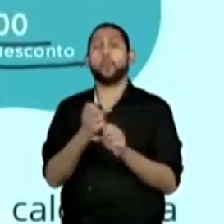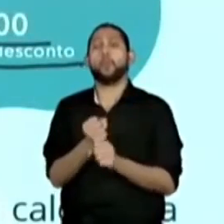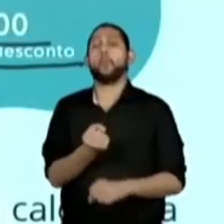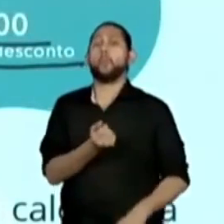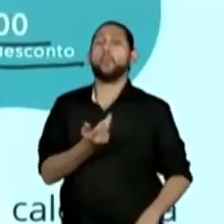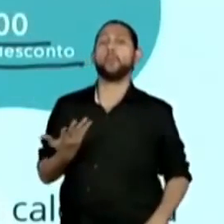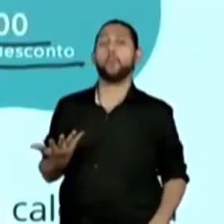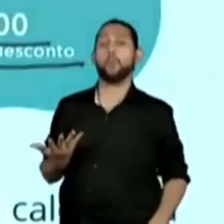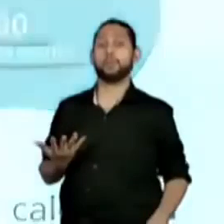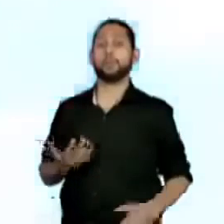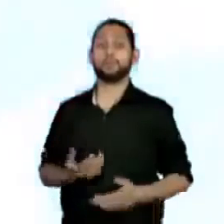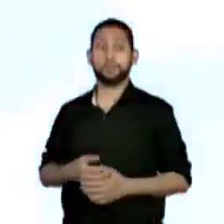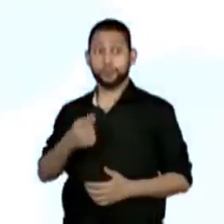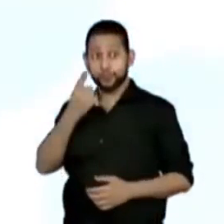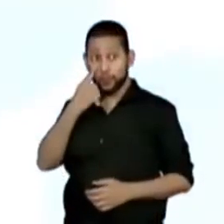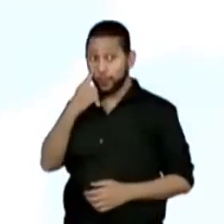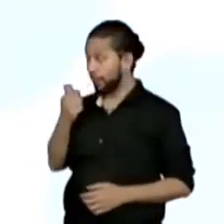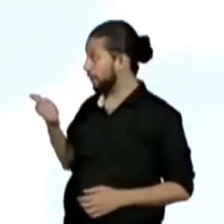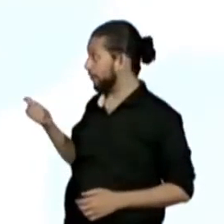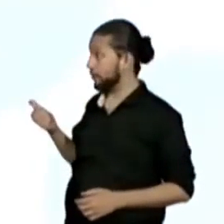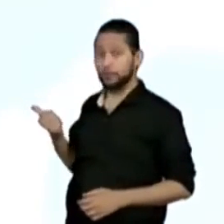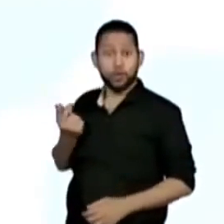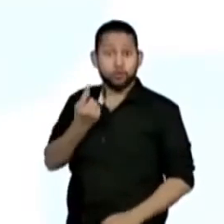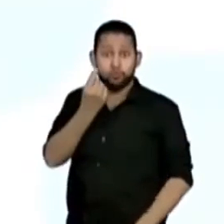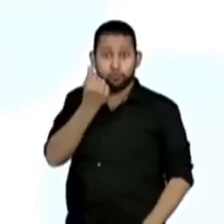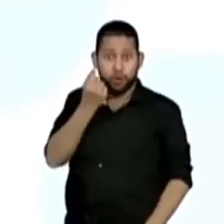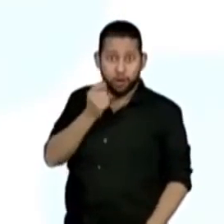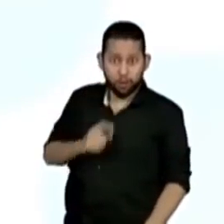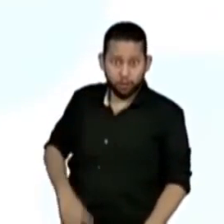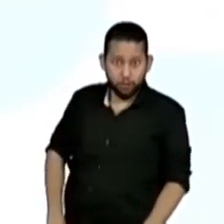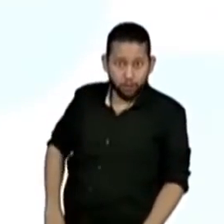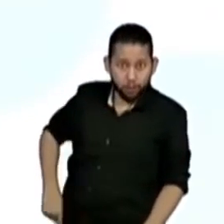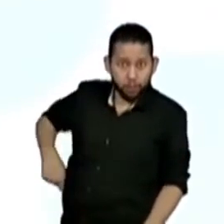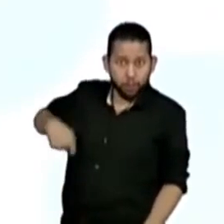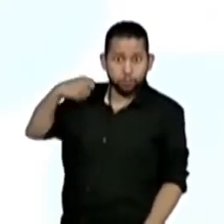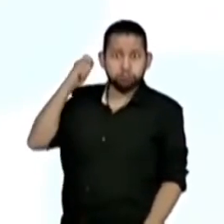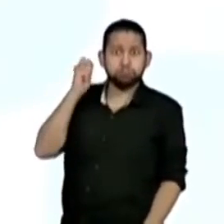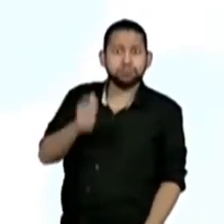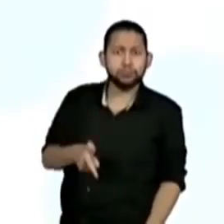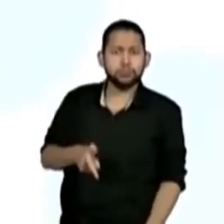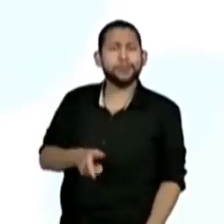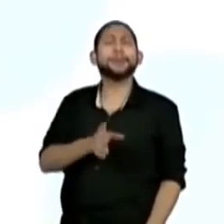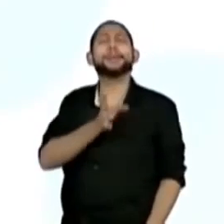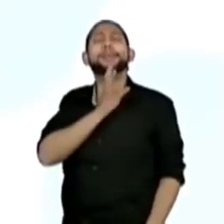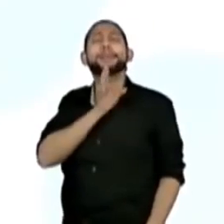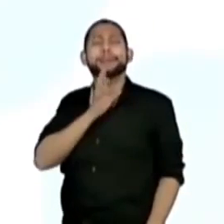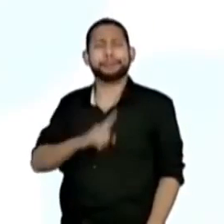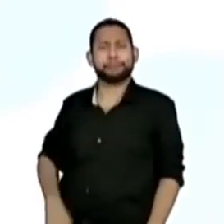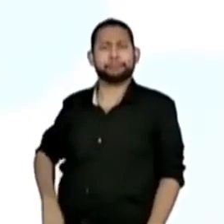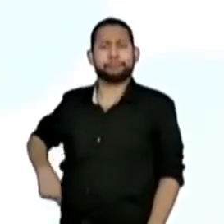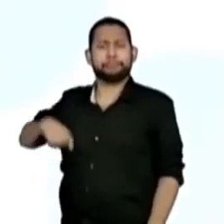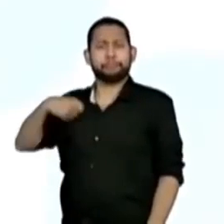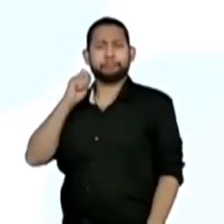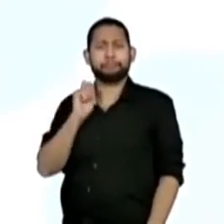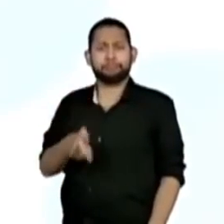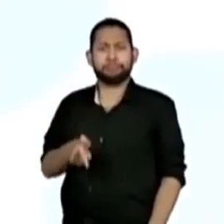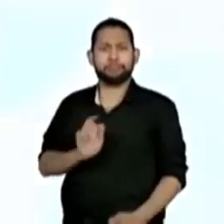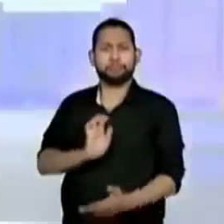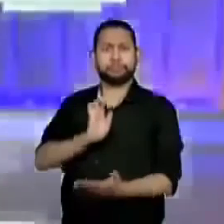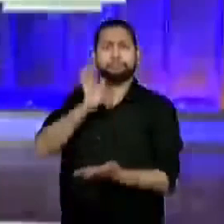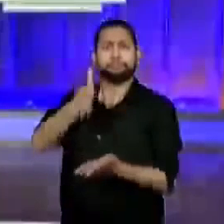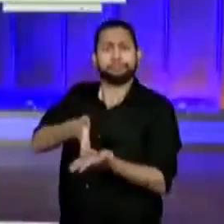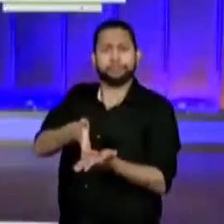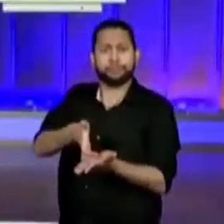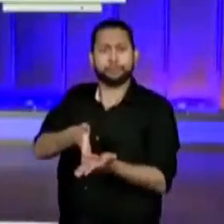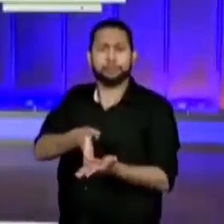aqui pagamento à vista eu quero que vocês pensem comigo nisso agora o que é um pagamento à vista poderíamos